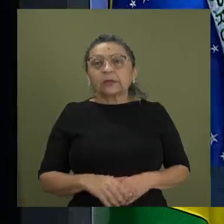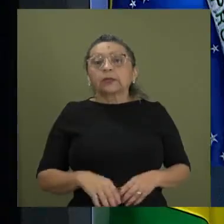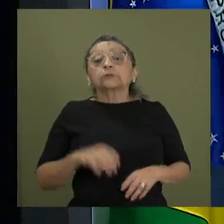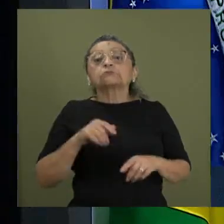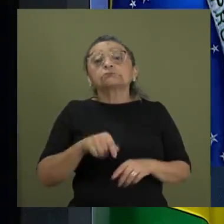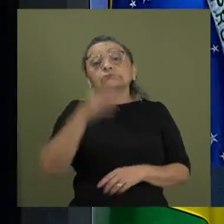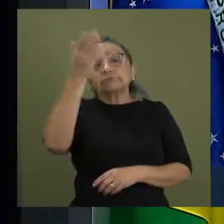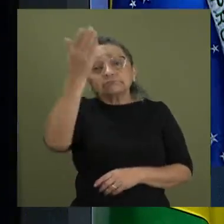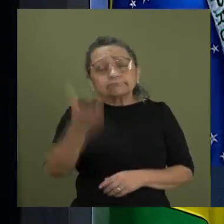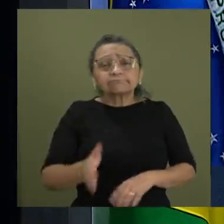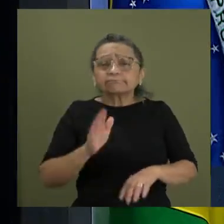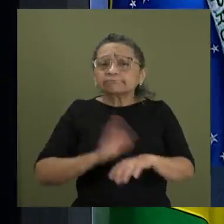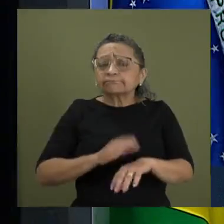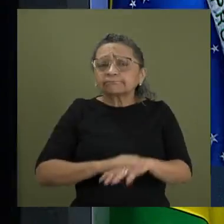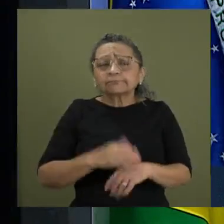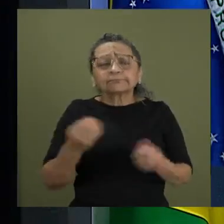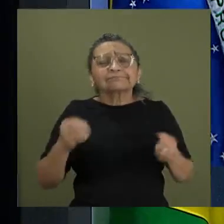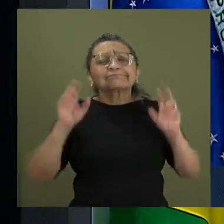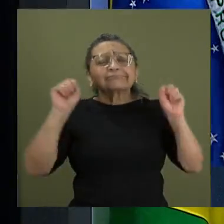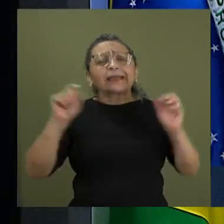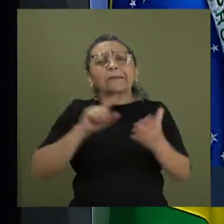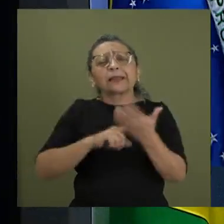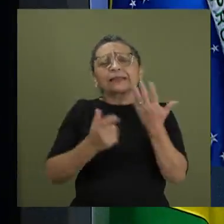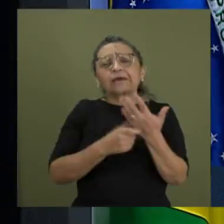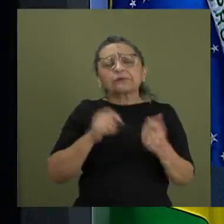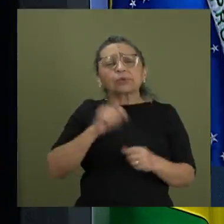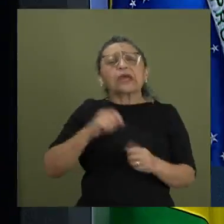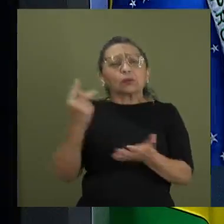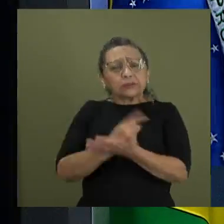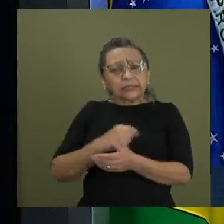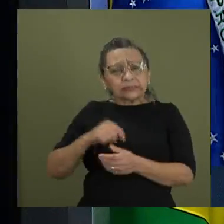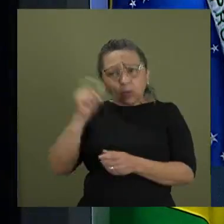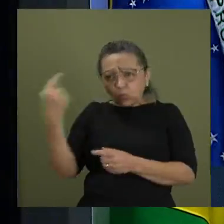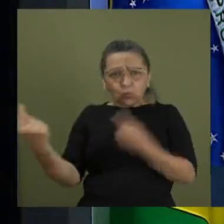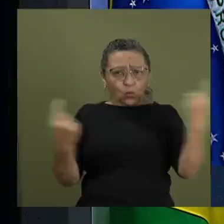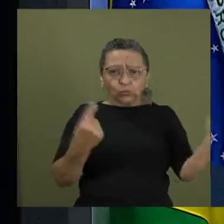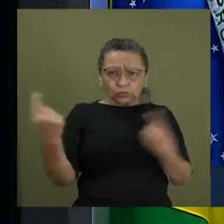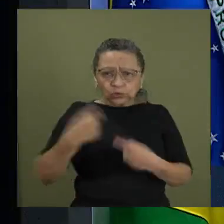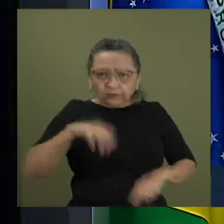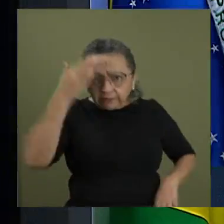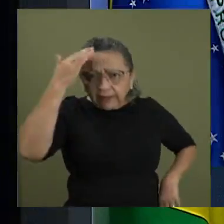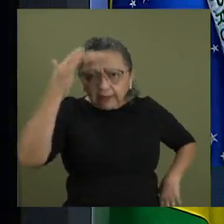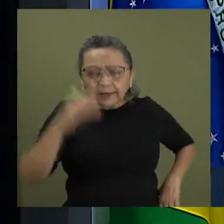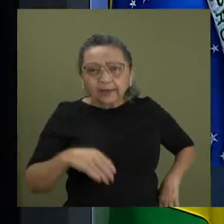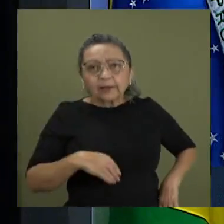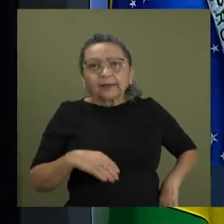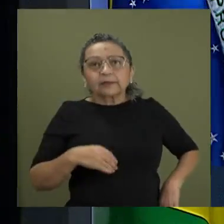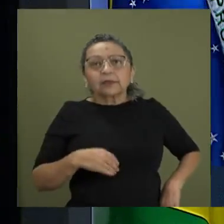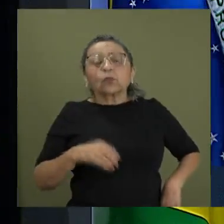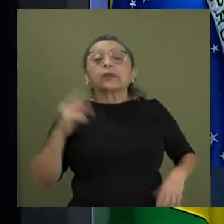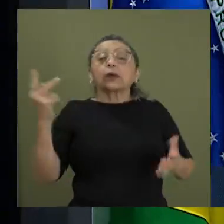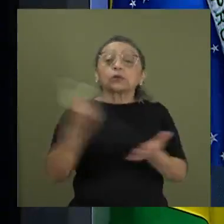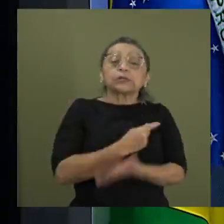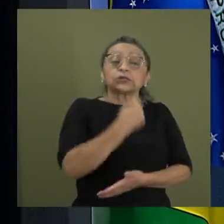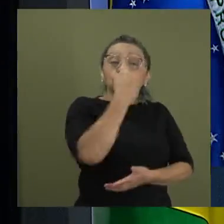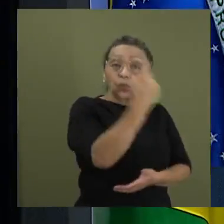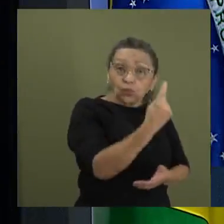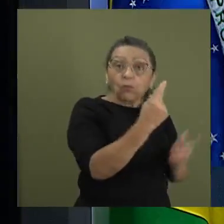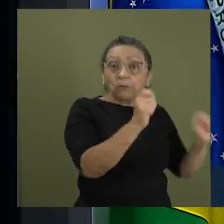Chico, pau que dá em Chico, dá em Francisco, já ouviu falar? Pau que dá em Chico, dá em